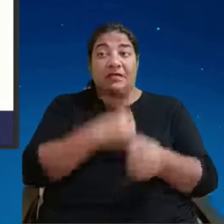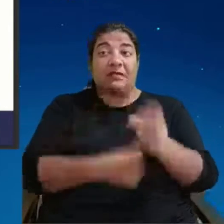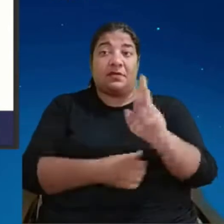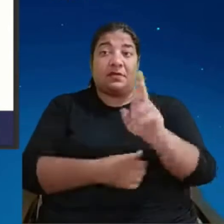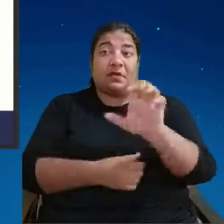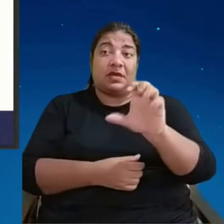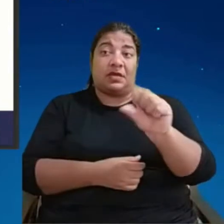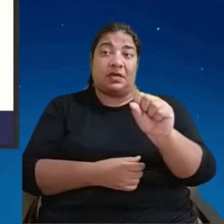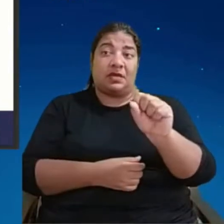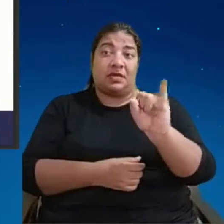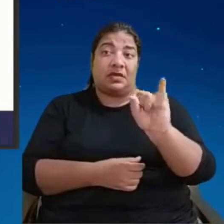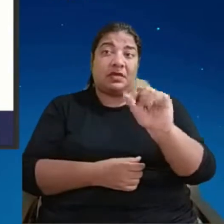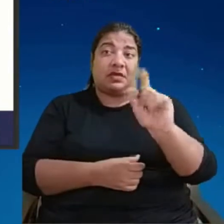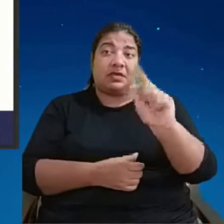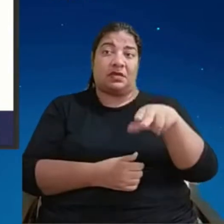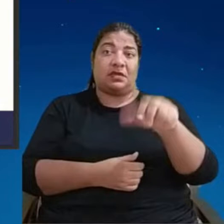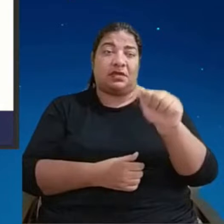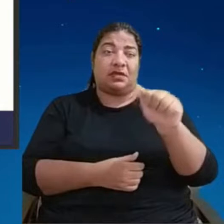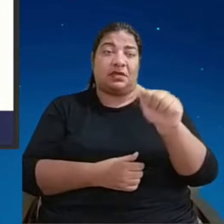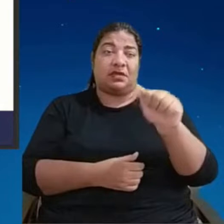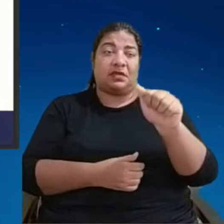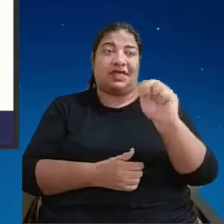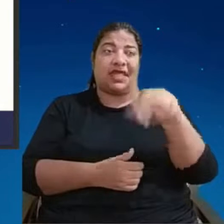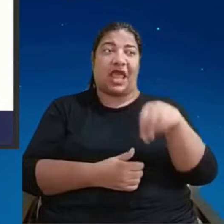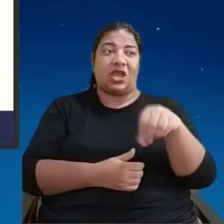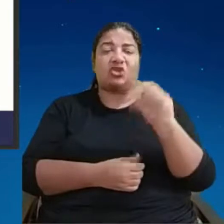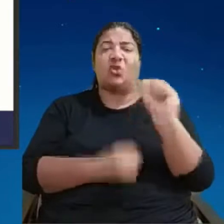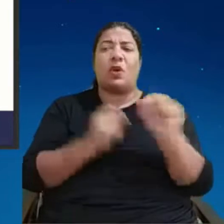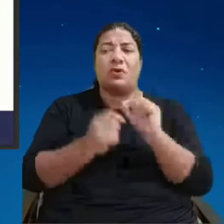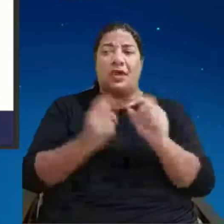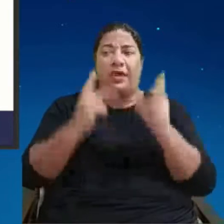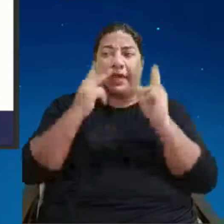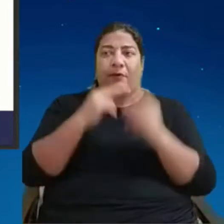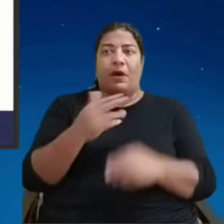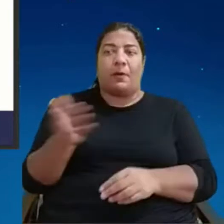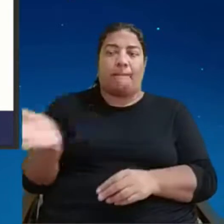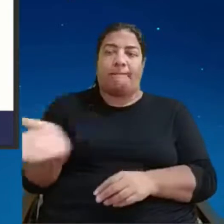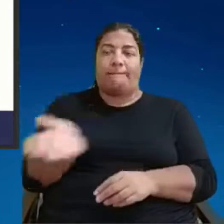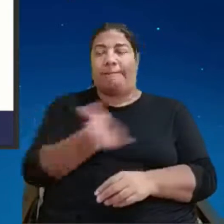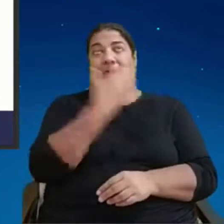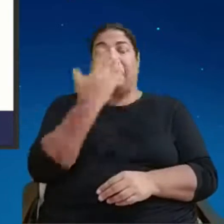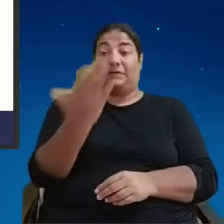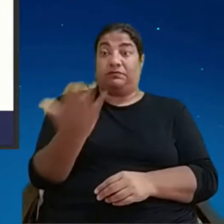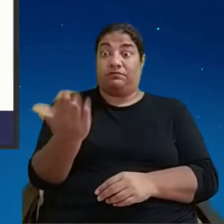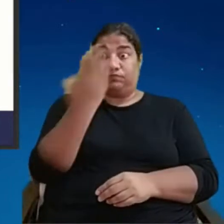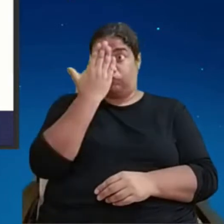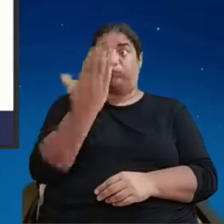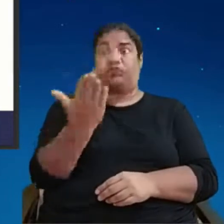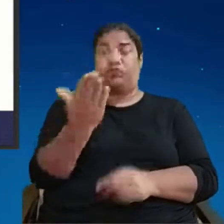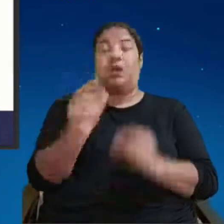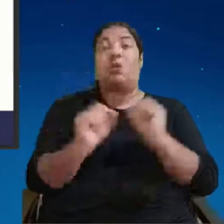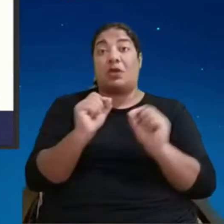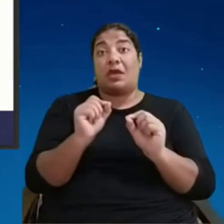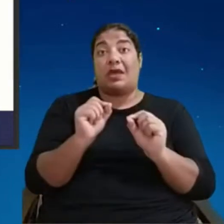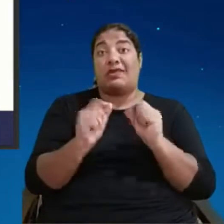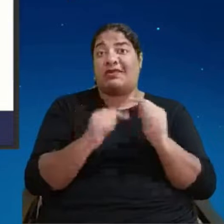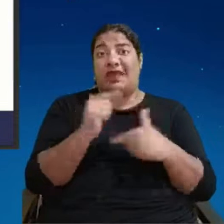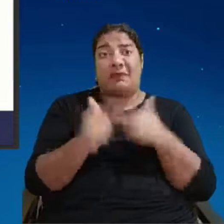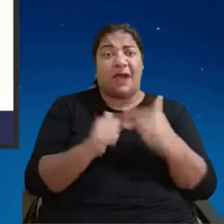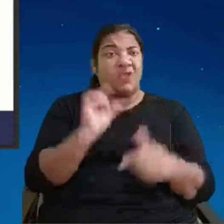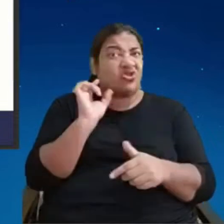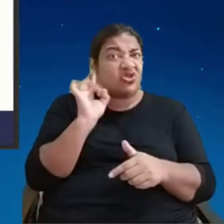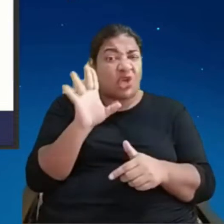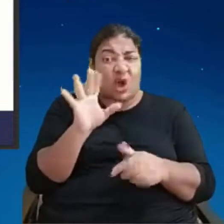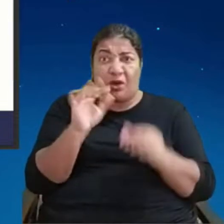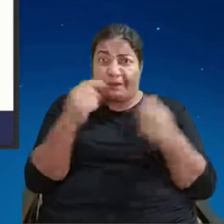cara um tapa na cara da gente, né? É o trabalho sendo feito somente o necessário. O colaborador não